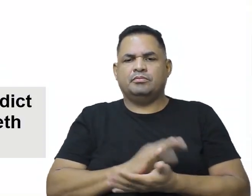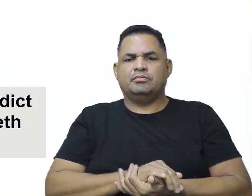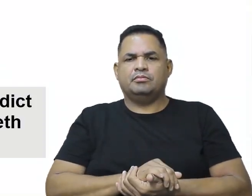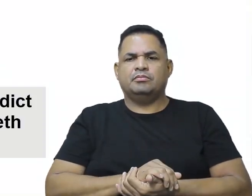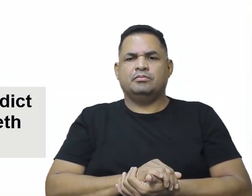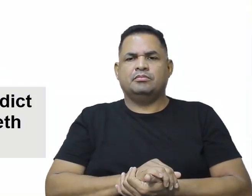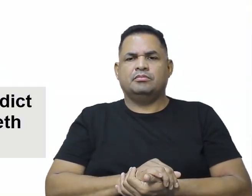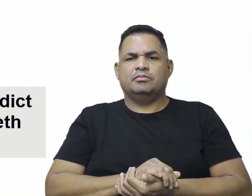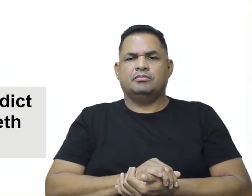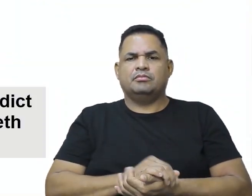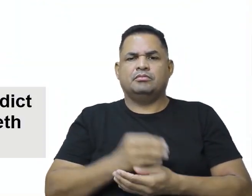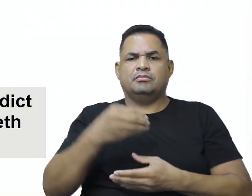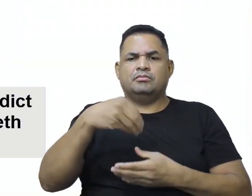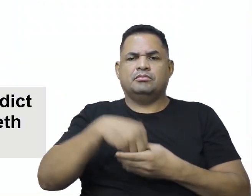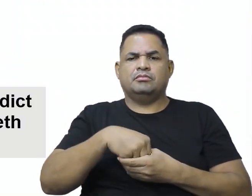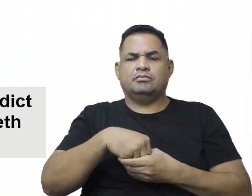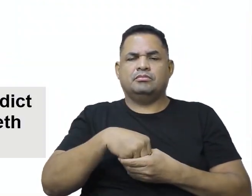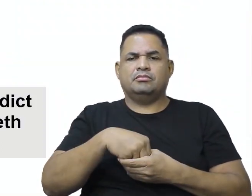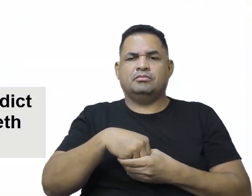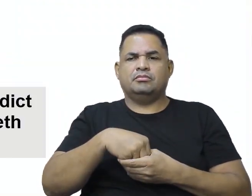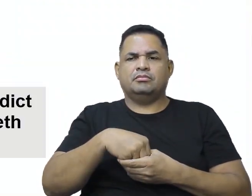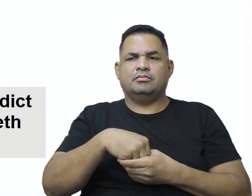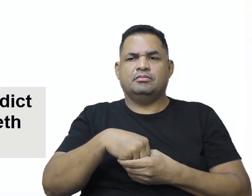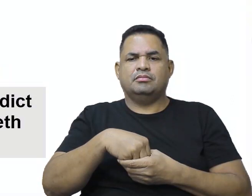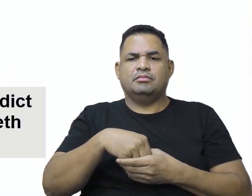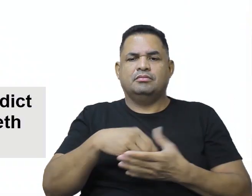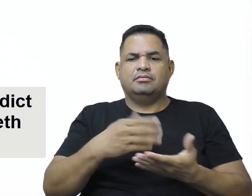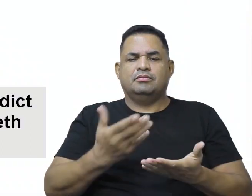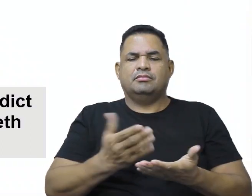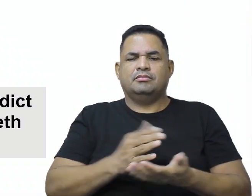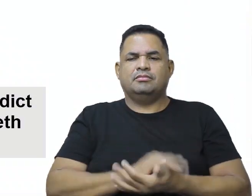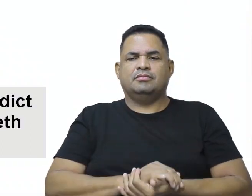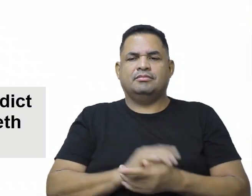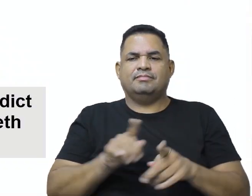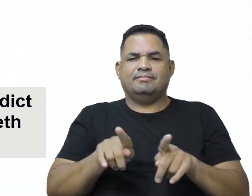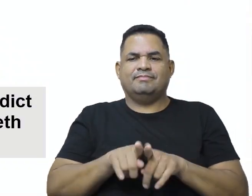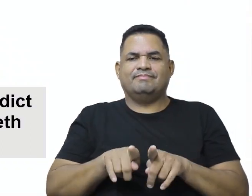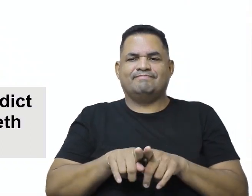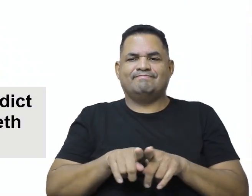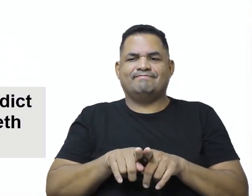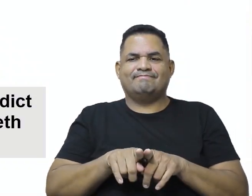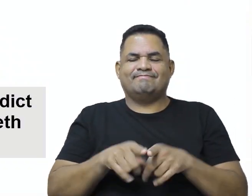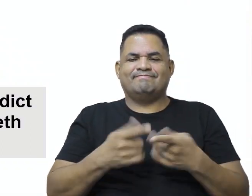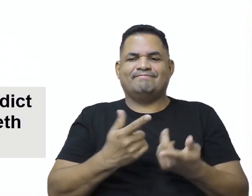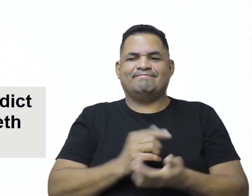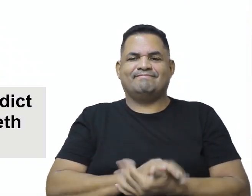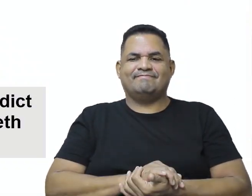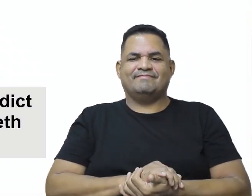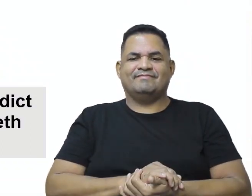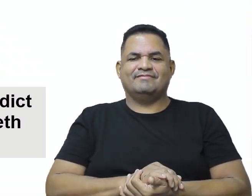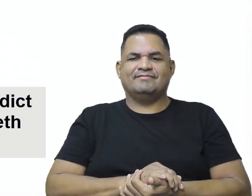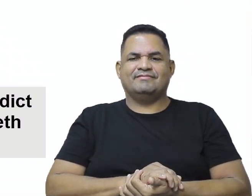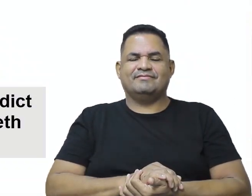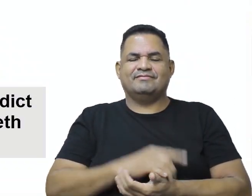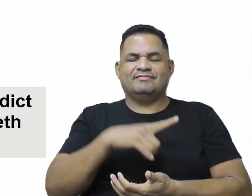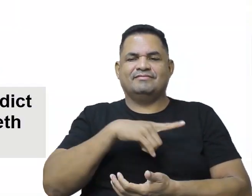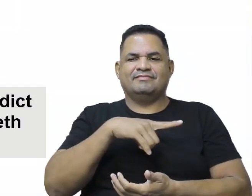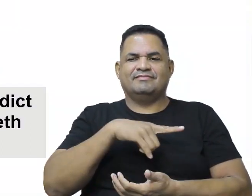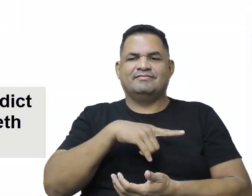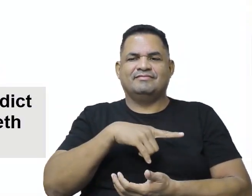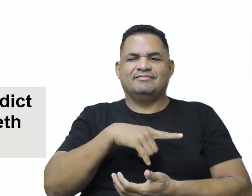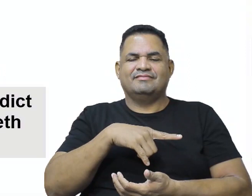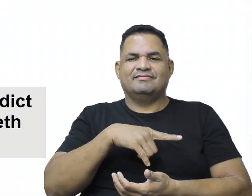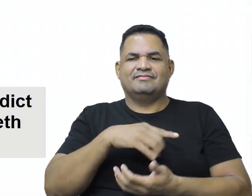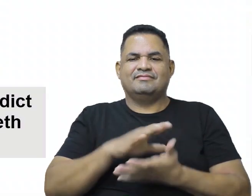dentro desse ramo né E também é tenho